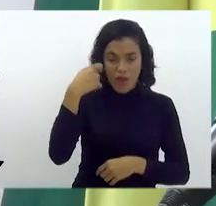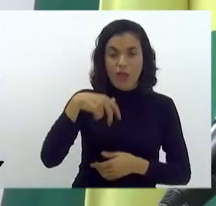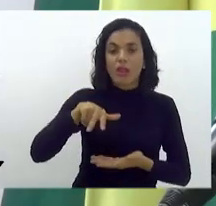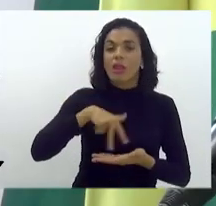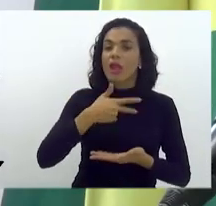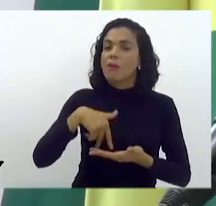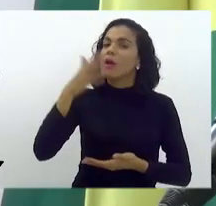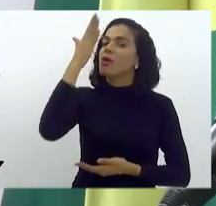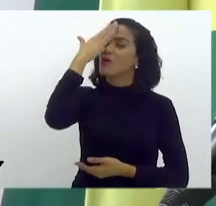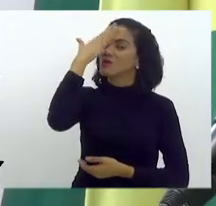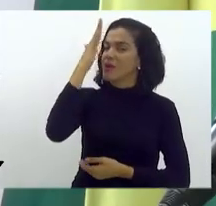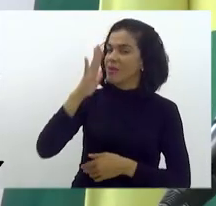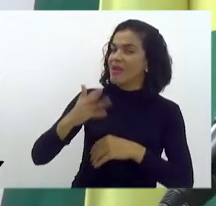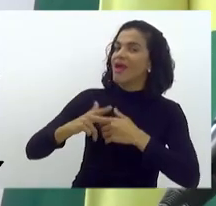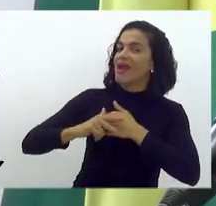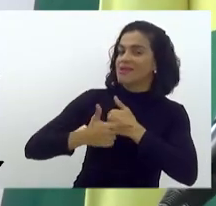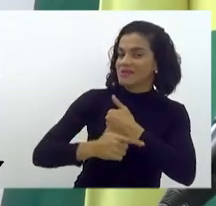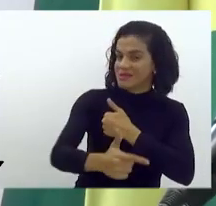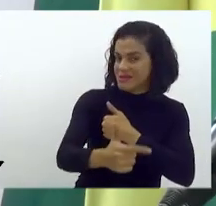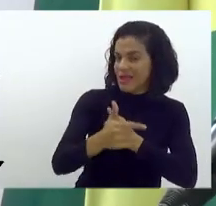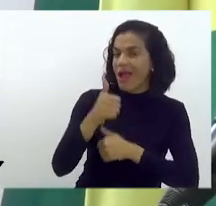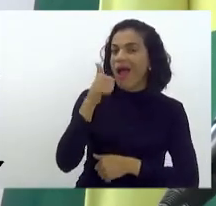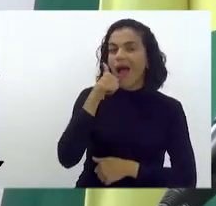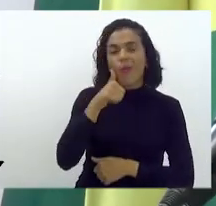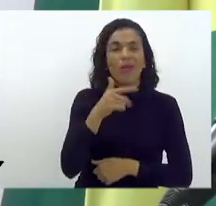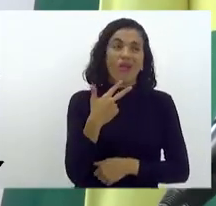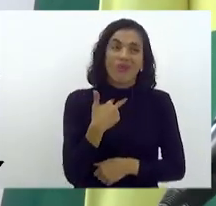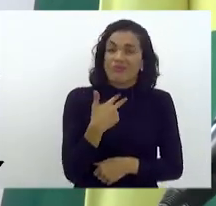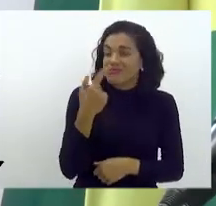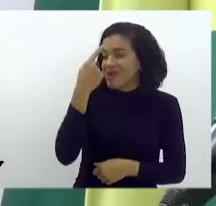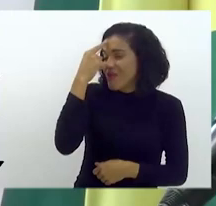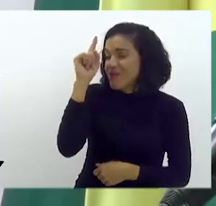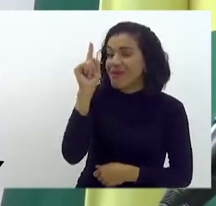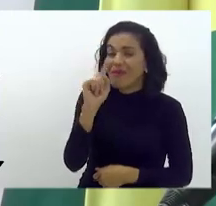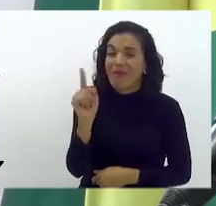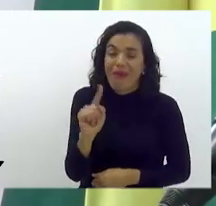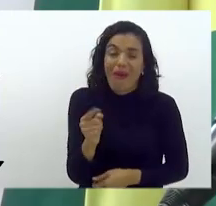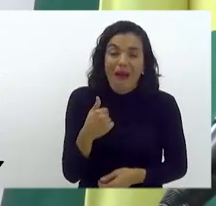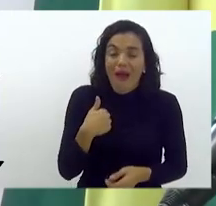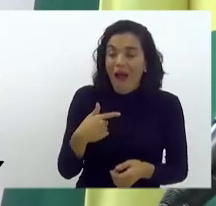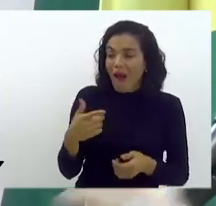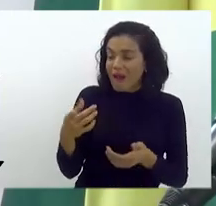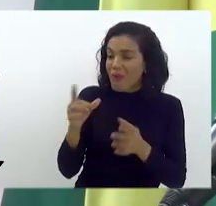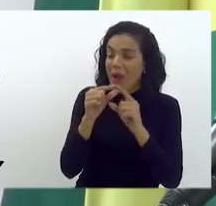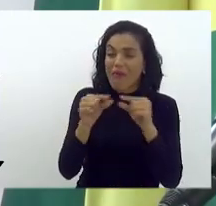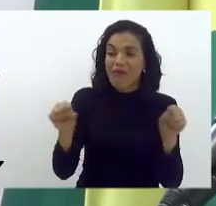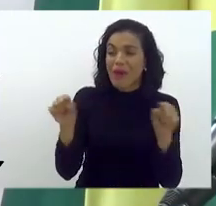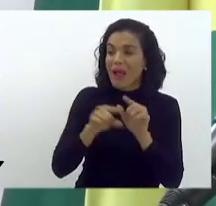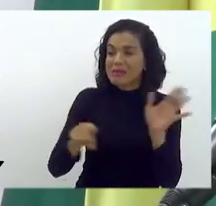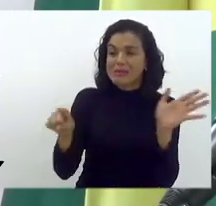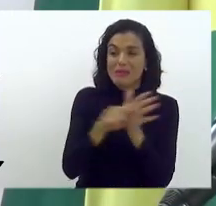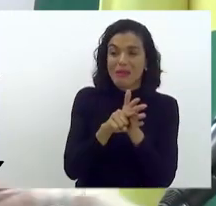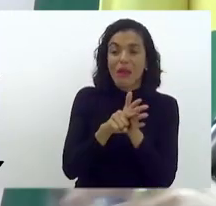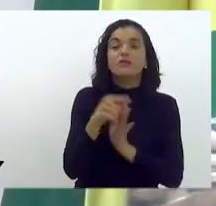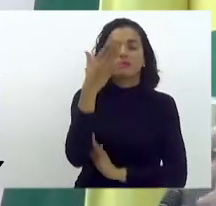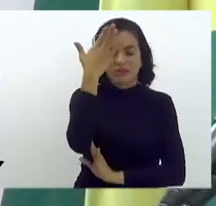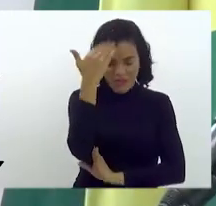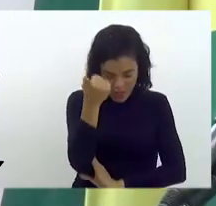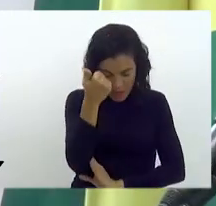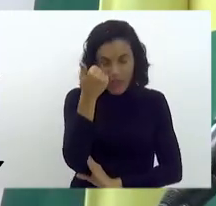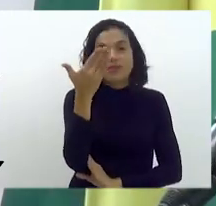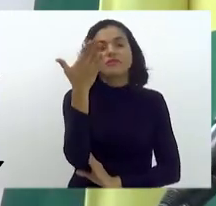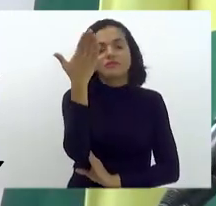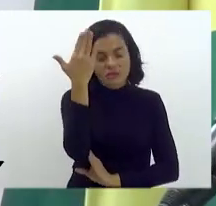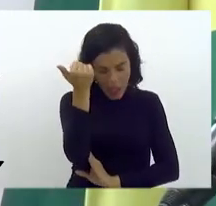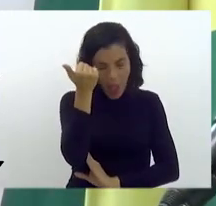eu sabia o que que eu ia receber então a mulher que faz isso ela não pode falar ai eu não sabia que eu ia receber uma frase tão negativa sabia a gente